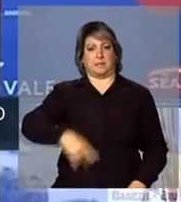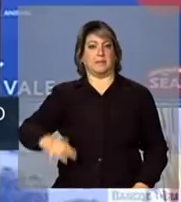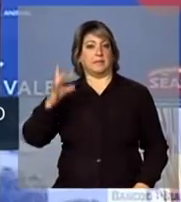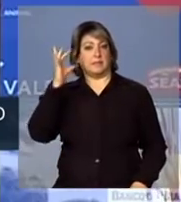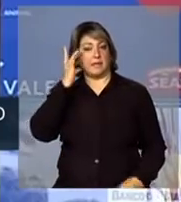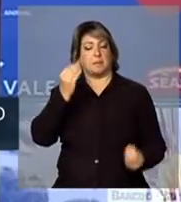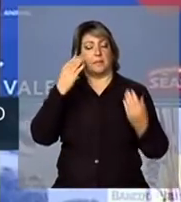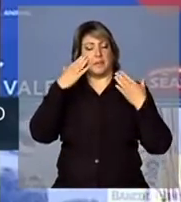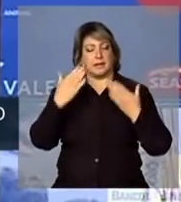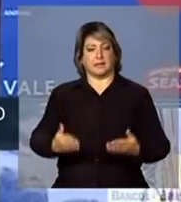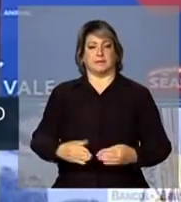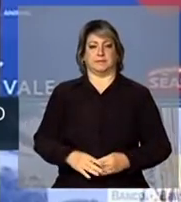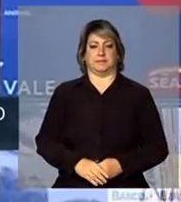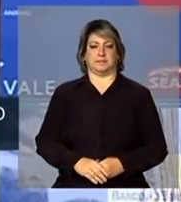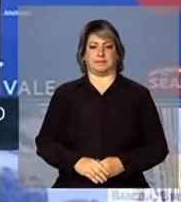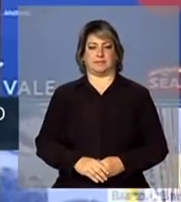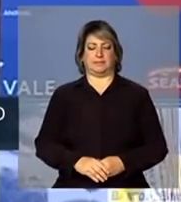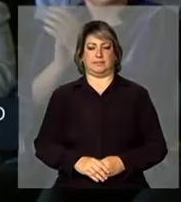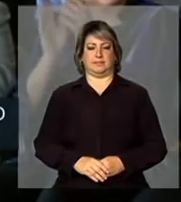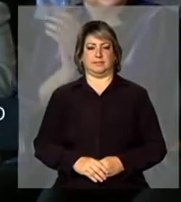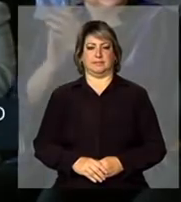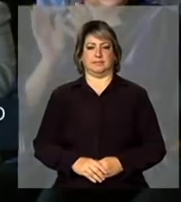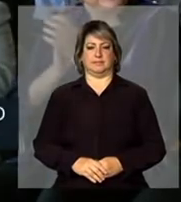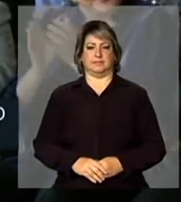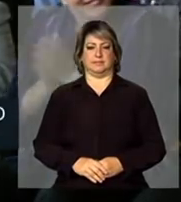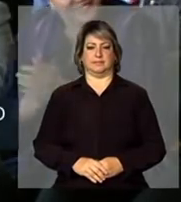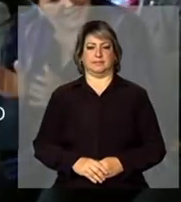Rousseff. Muito obrigado.